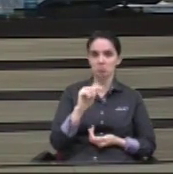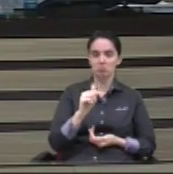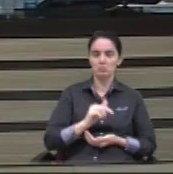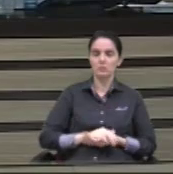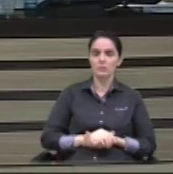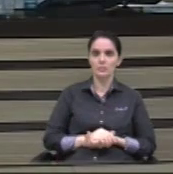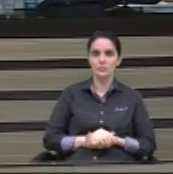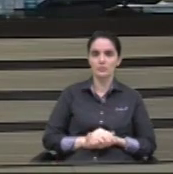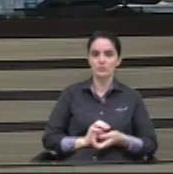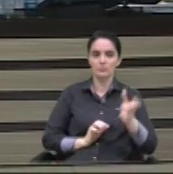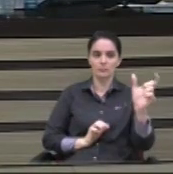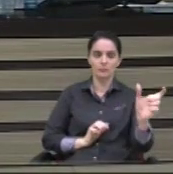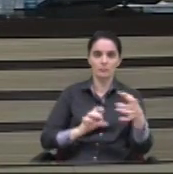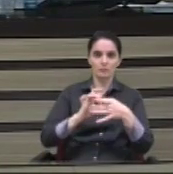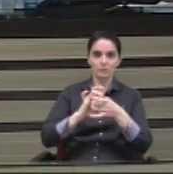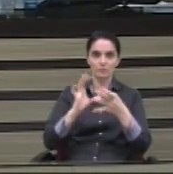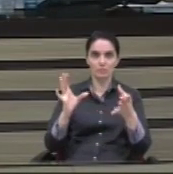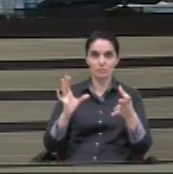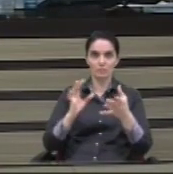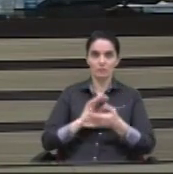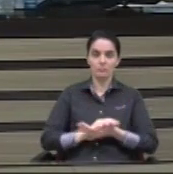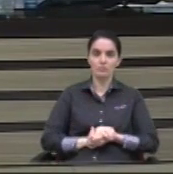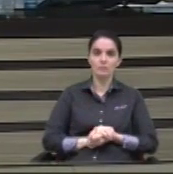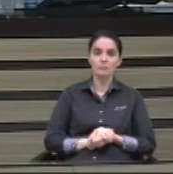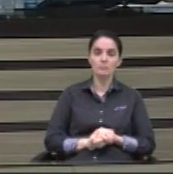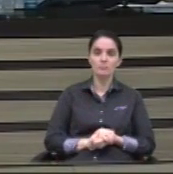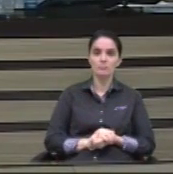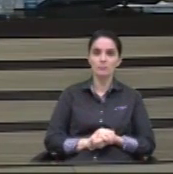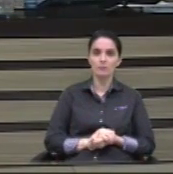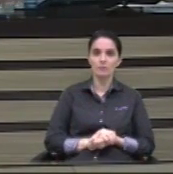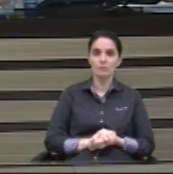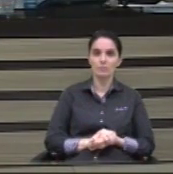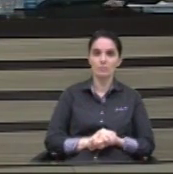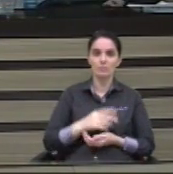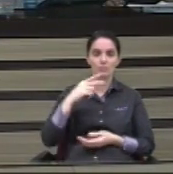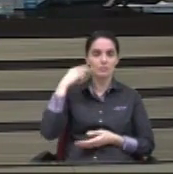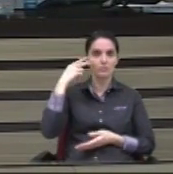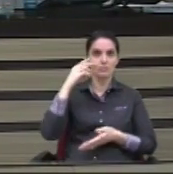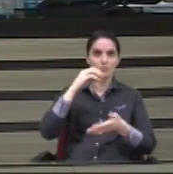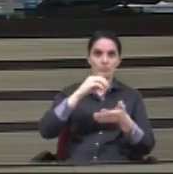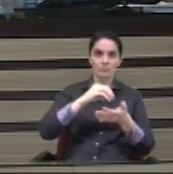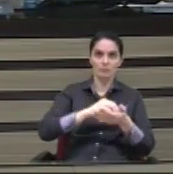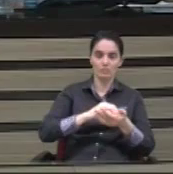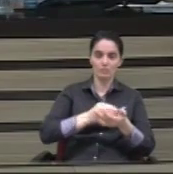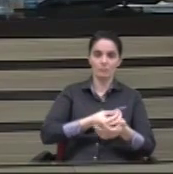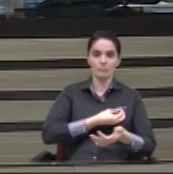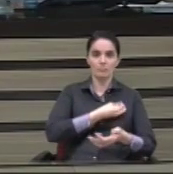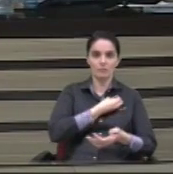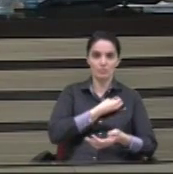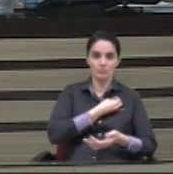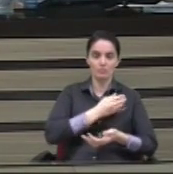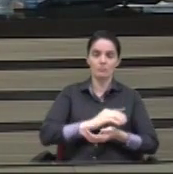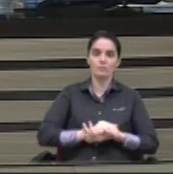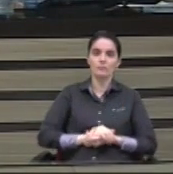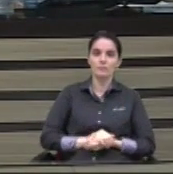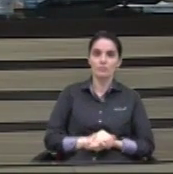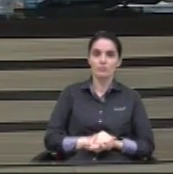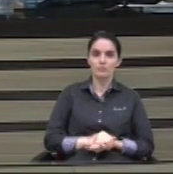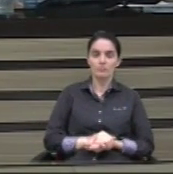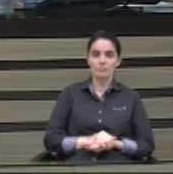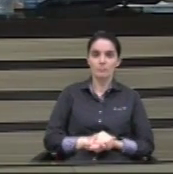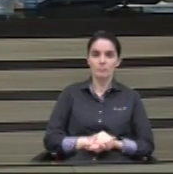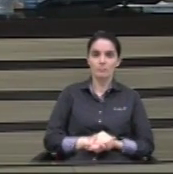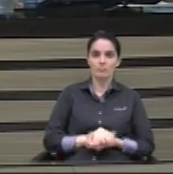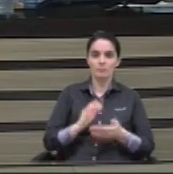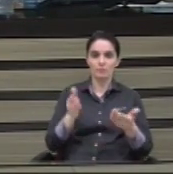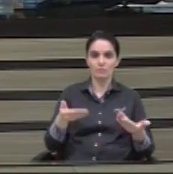da palavra, com os vereadores registrado a presença no expediente, esta